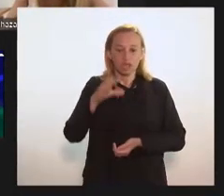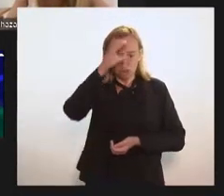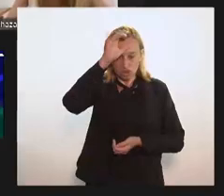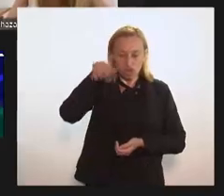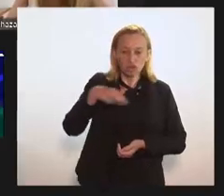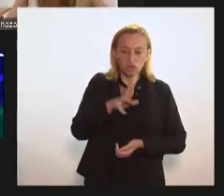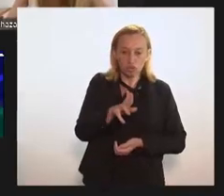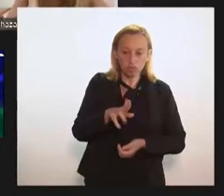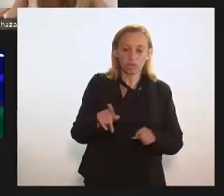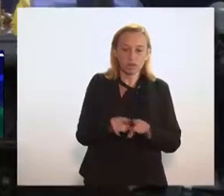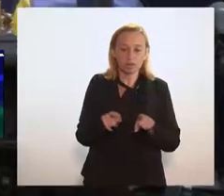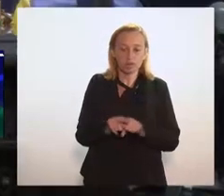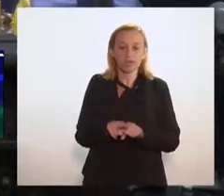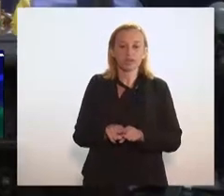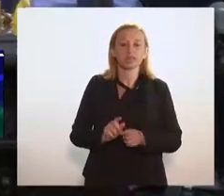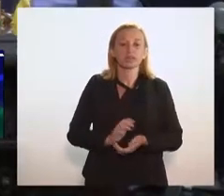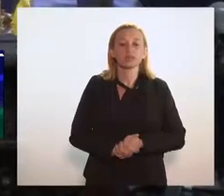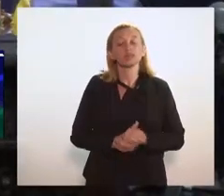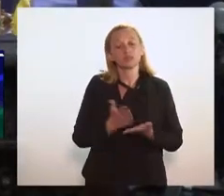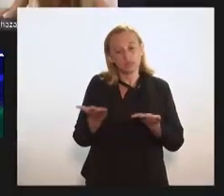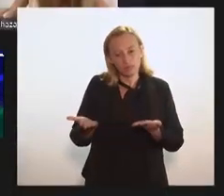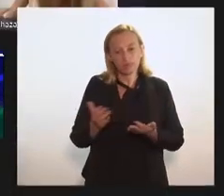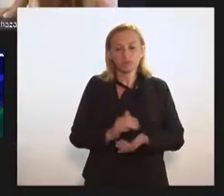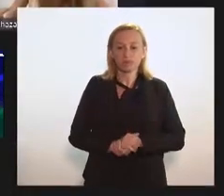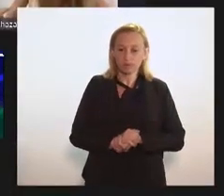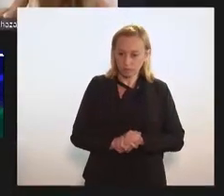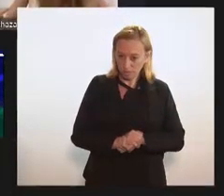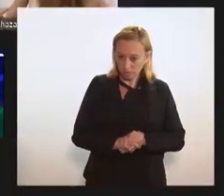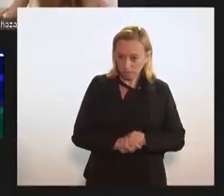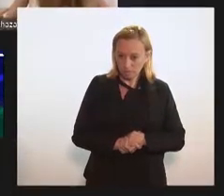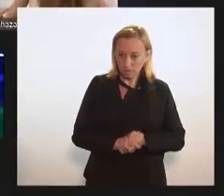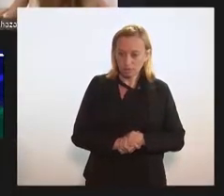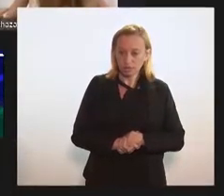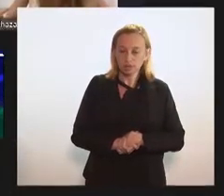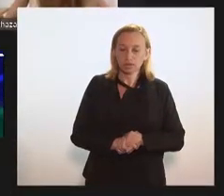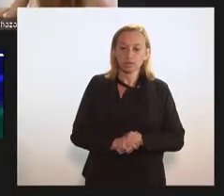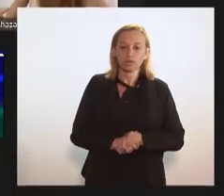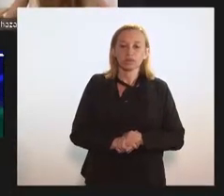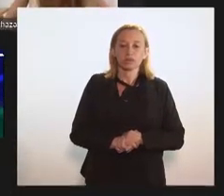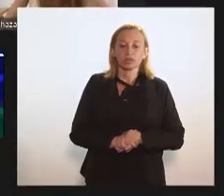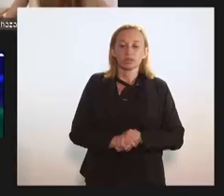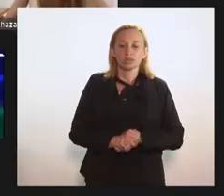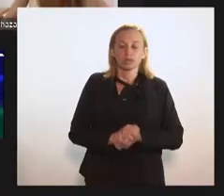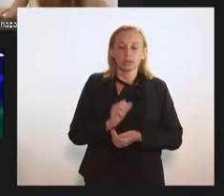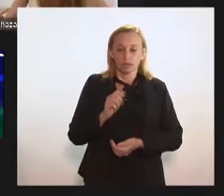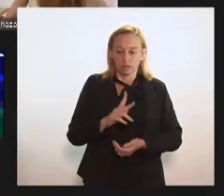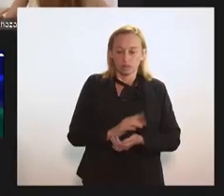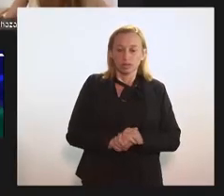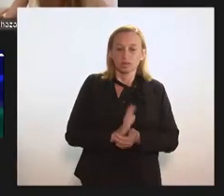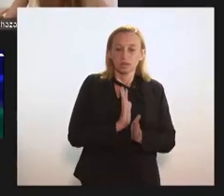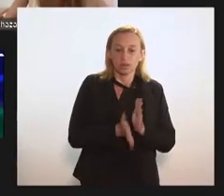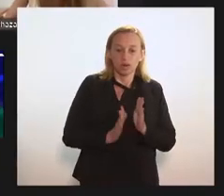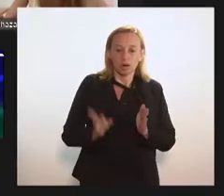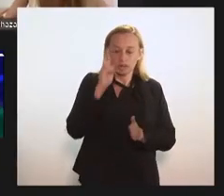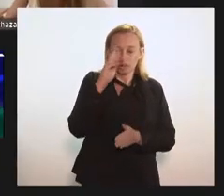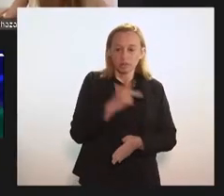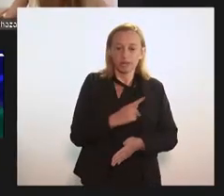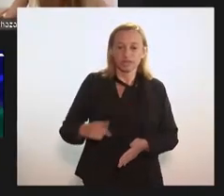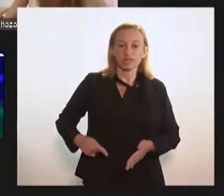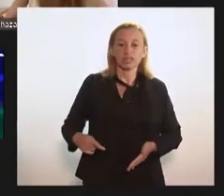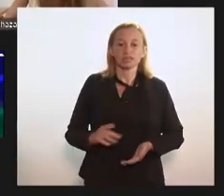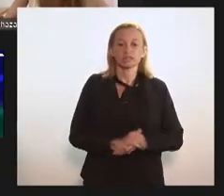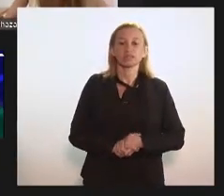pediu, presidente. Tia Ju é para declarar, por favor. Marta Rocha para declarar voto, por favor. Ok. Questão de ordem, presidente,